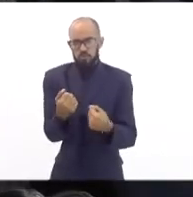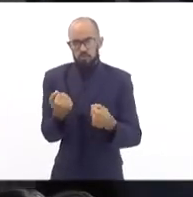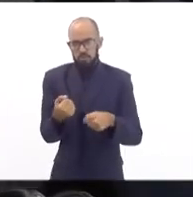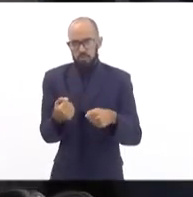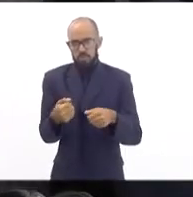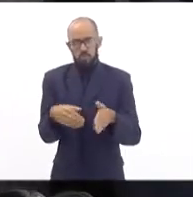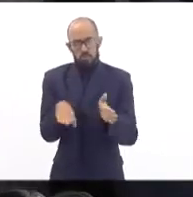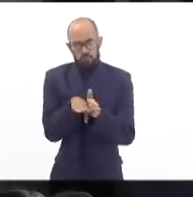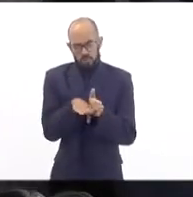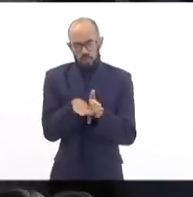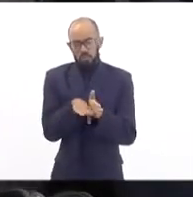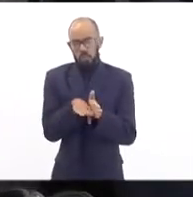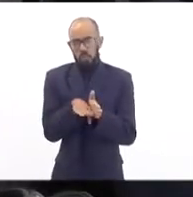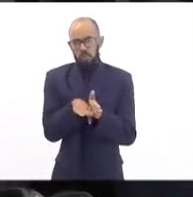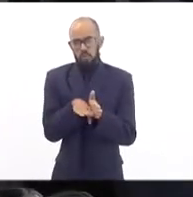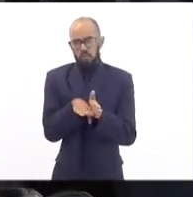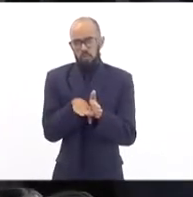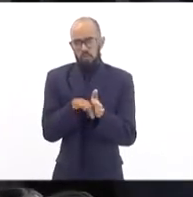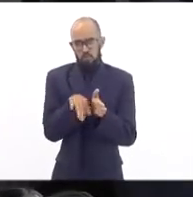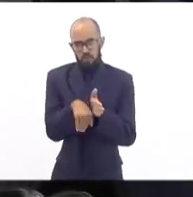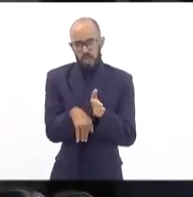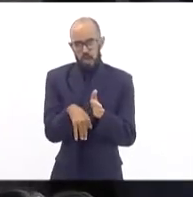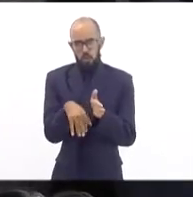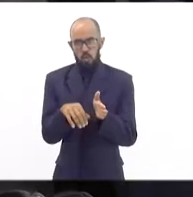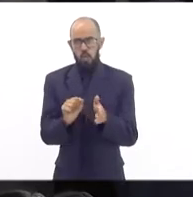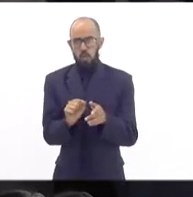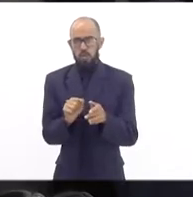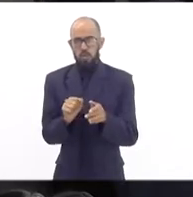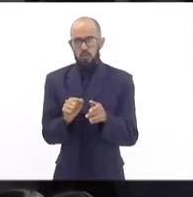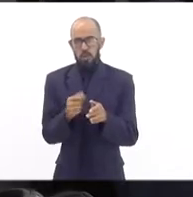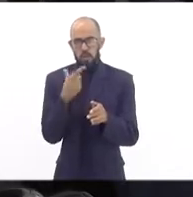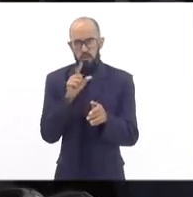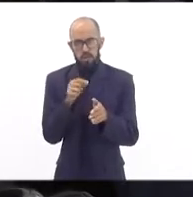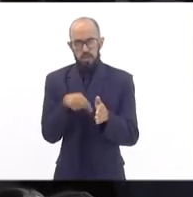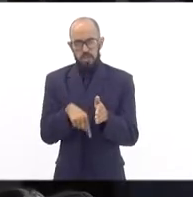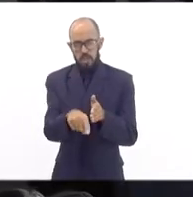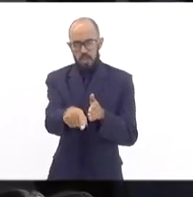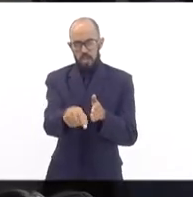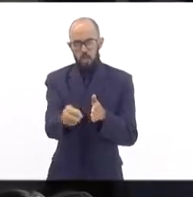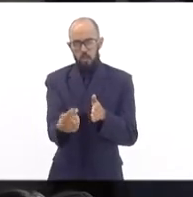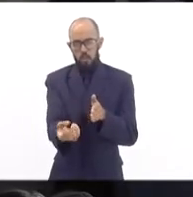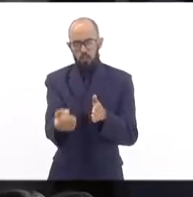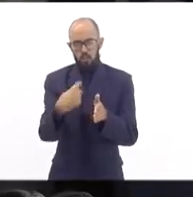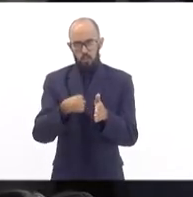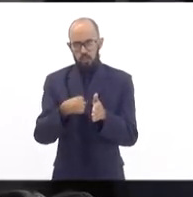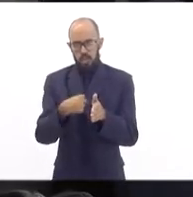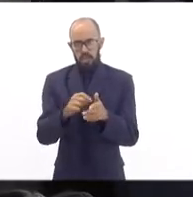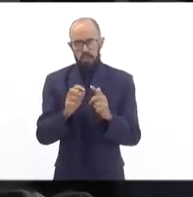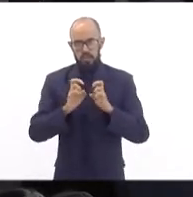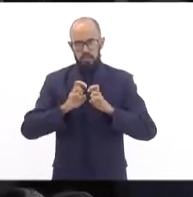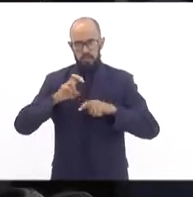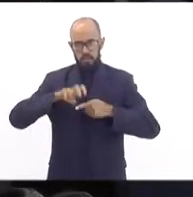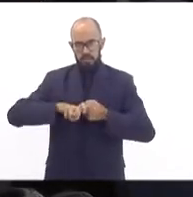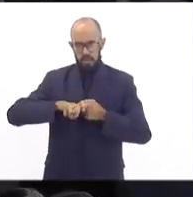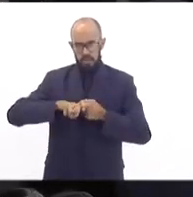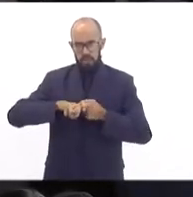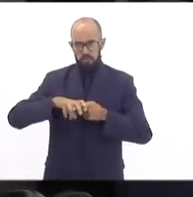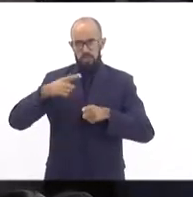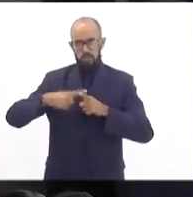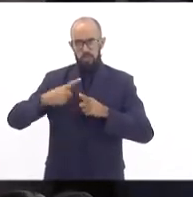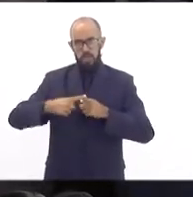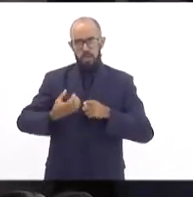final, uhum, para querer ir ou vir sentadinha, porque a viagem